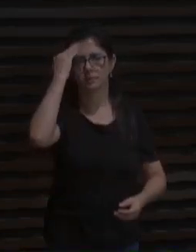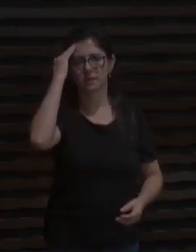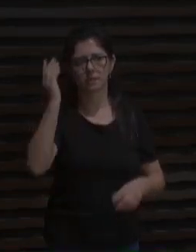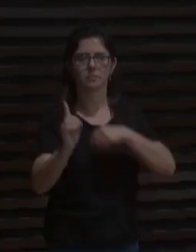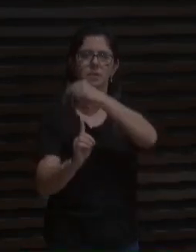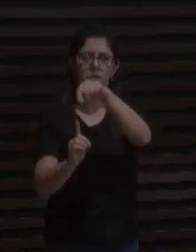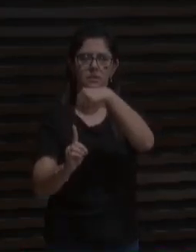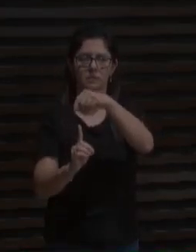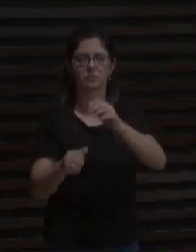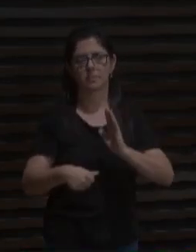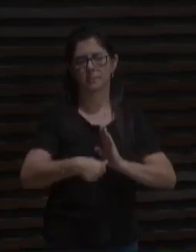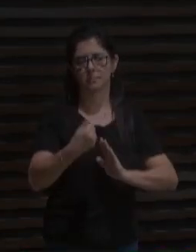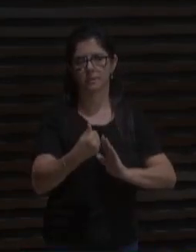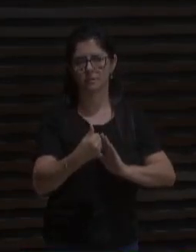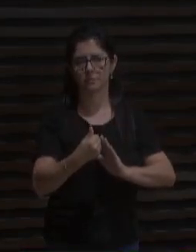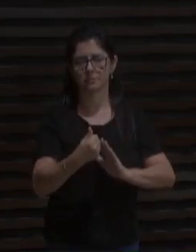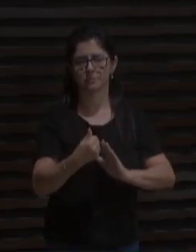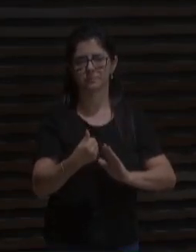ela é posicional.